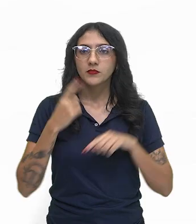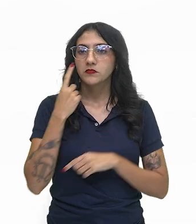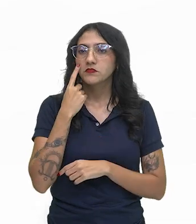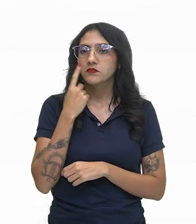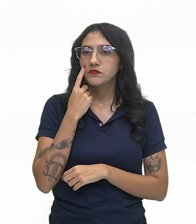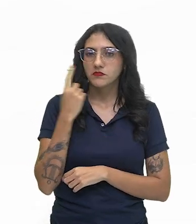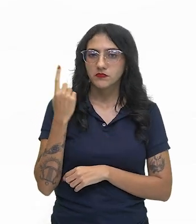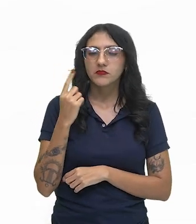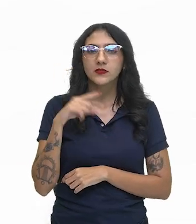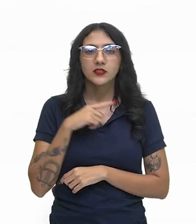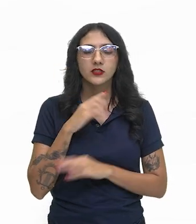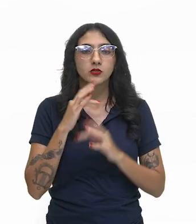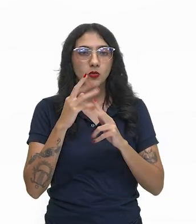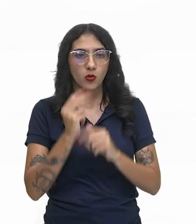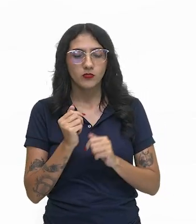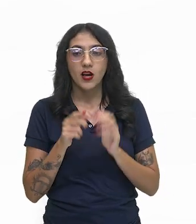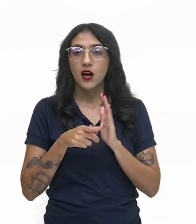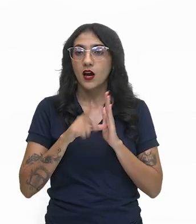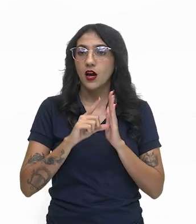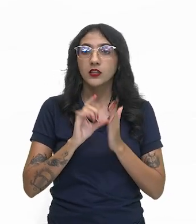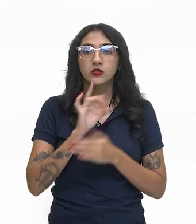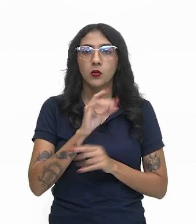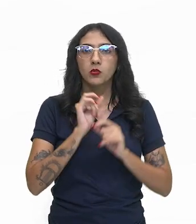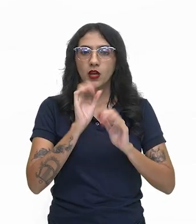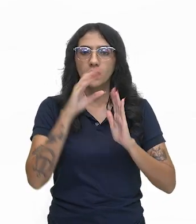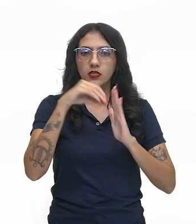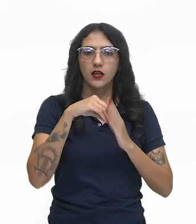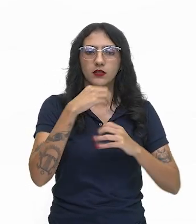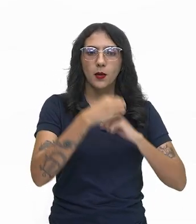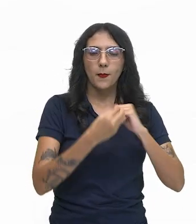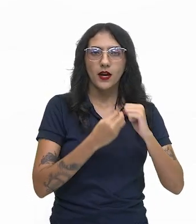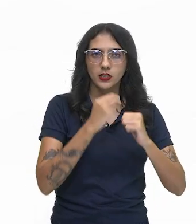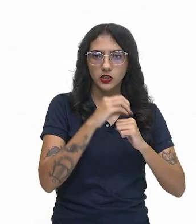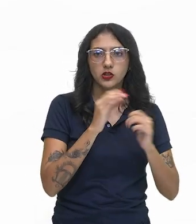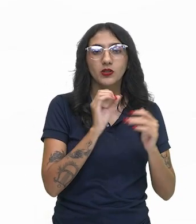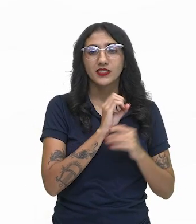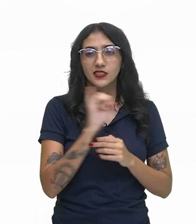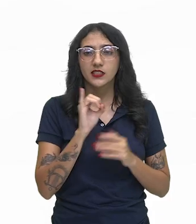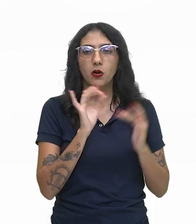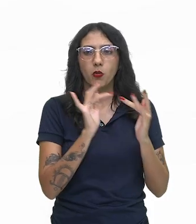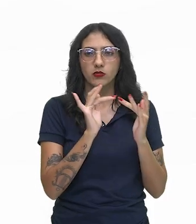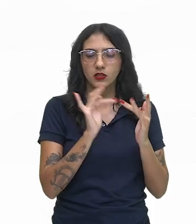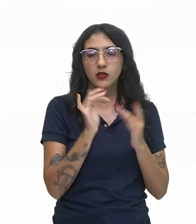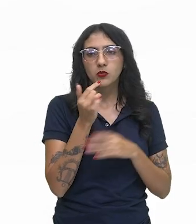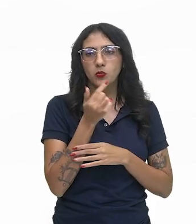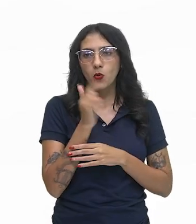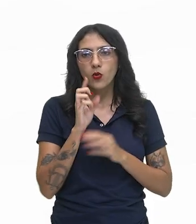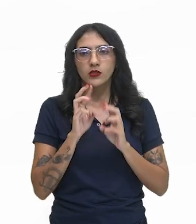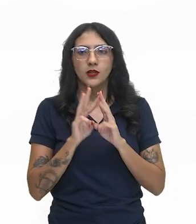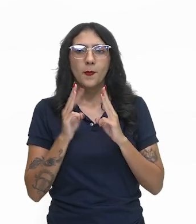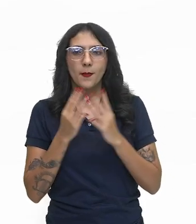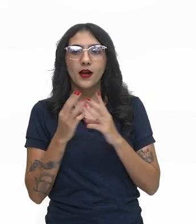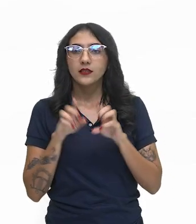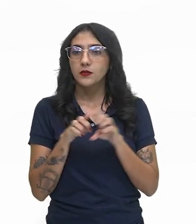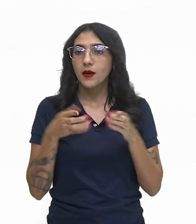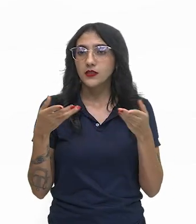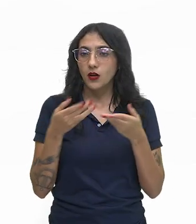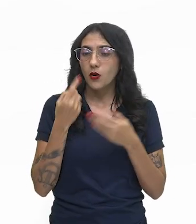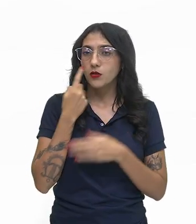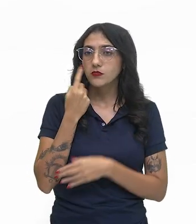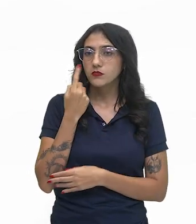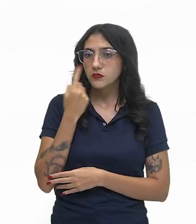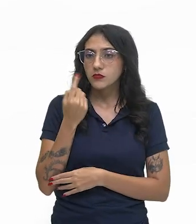Na condução só ocorria o quê? De partícula para partícula. Aqui na convecção eu tenho